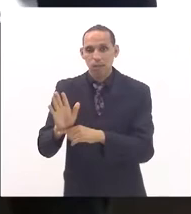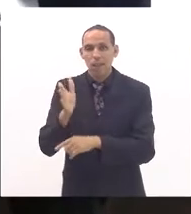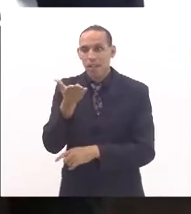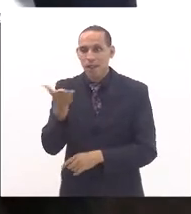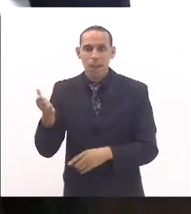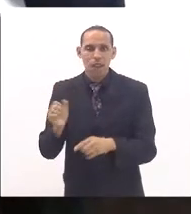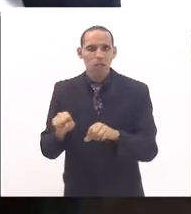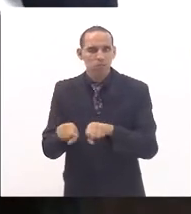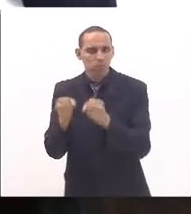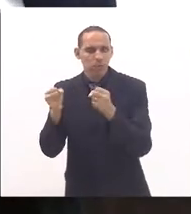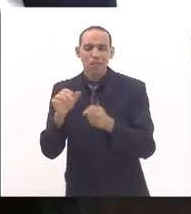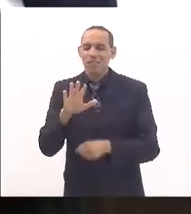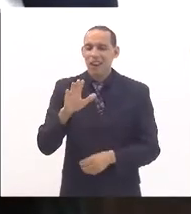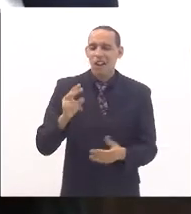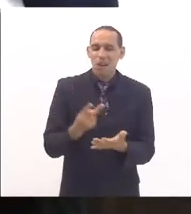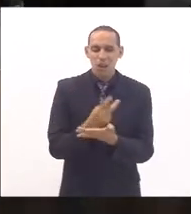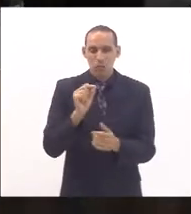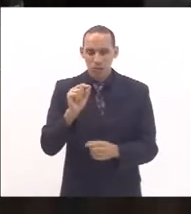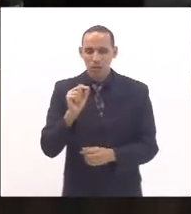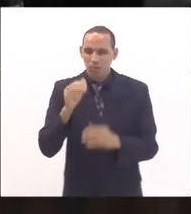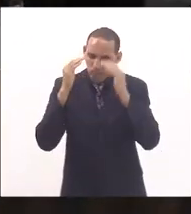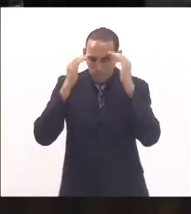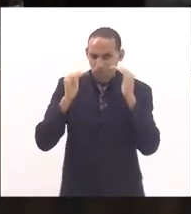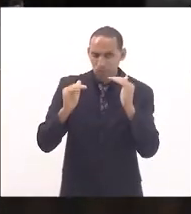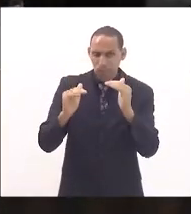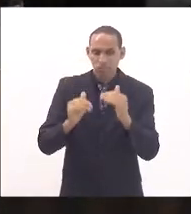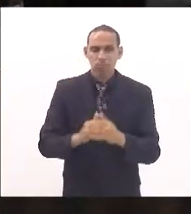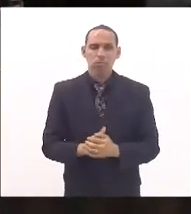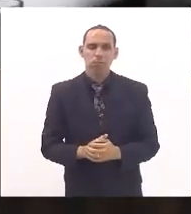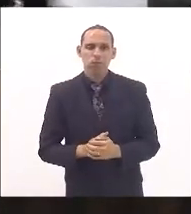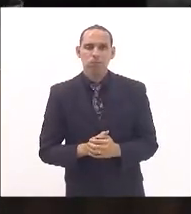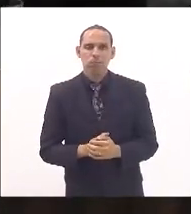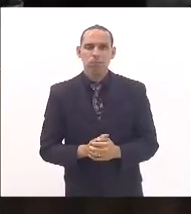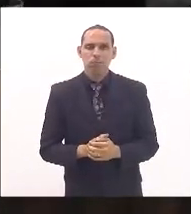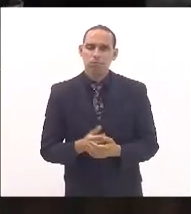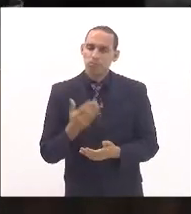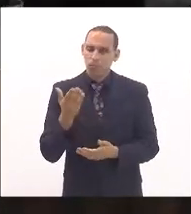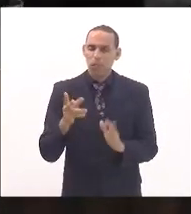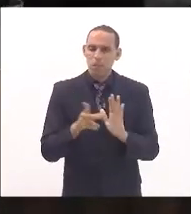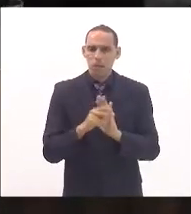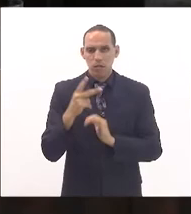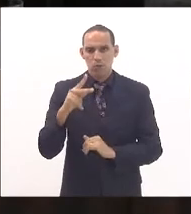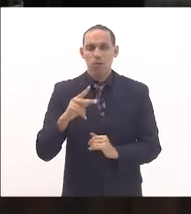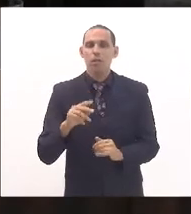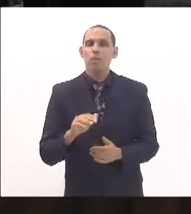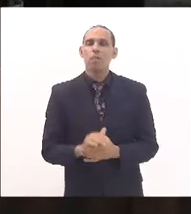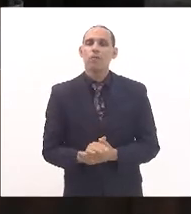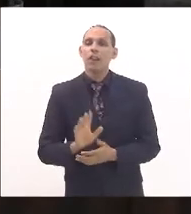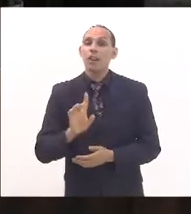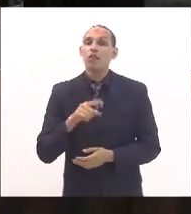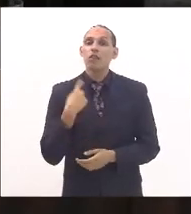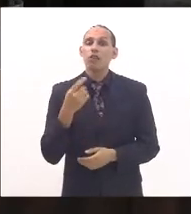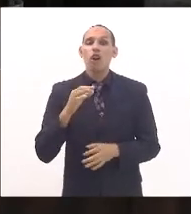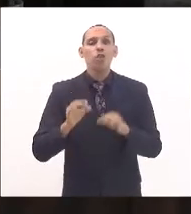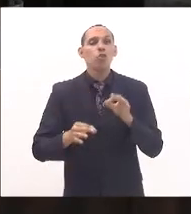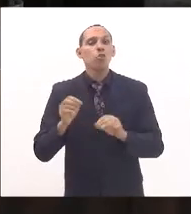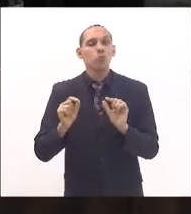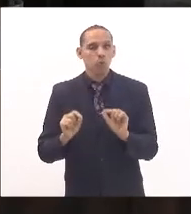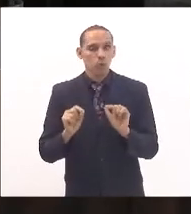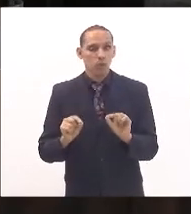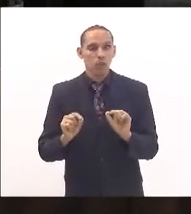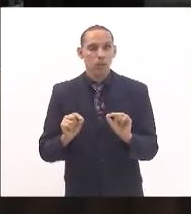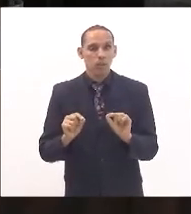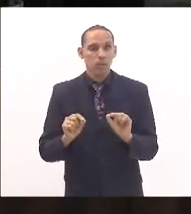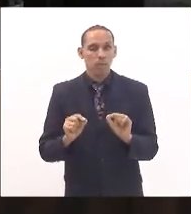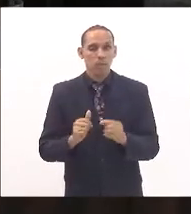Né? Mas sabe o que acontece? Com todo o respeito, eu respeito a emenda de Vossa Excelência. Nós estamos julgando uma coisa como se não